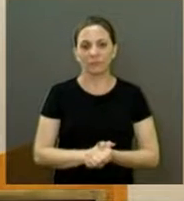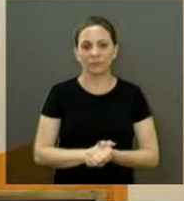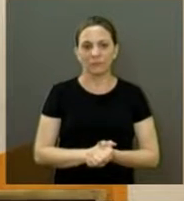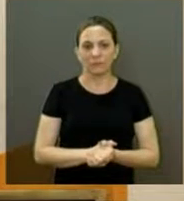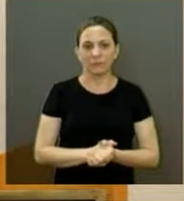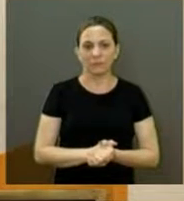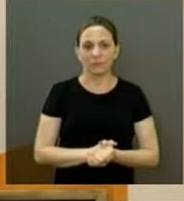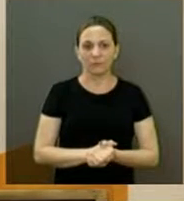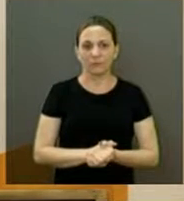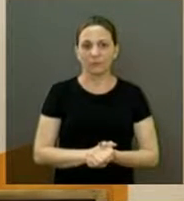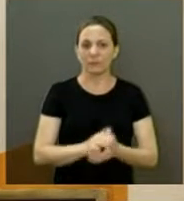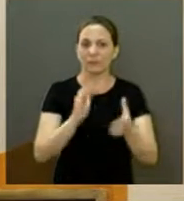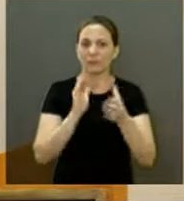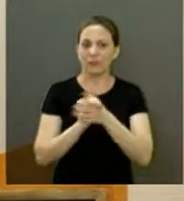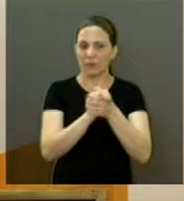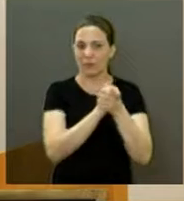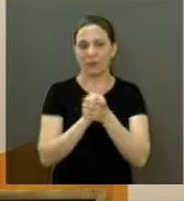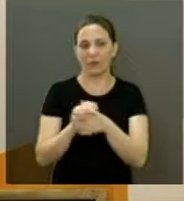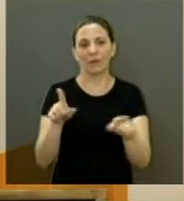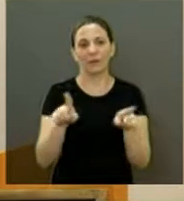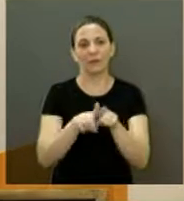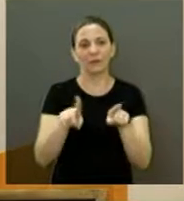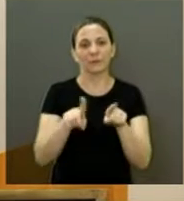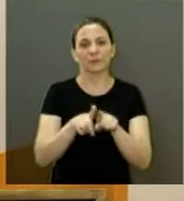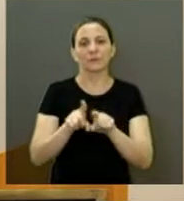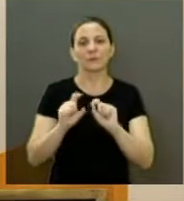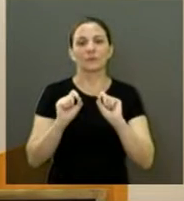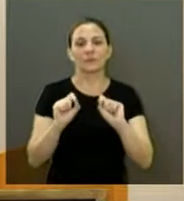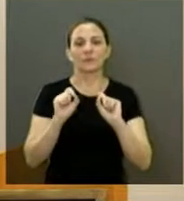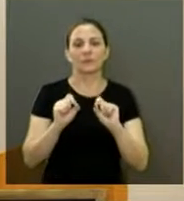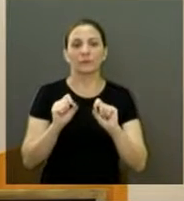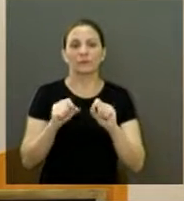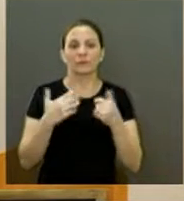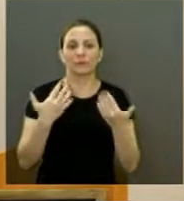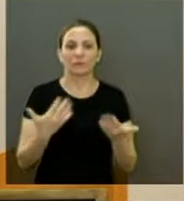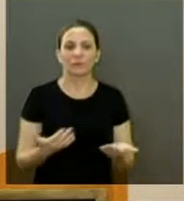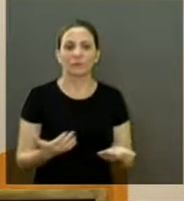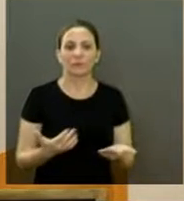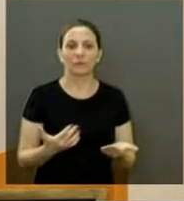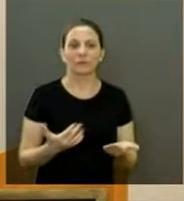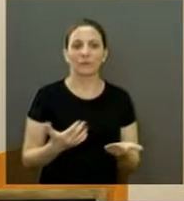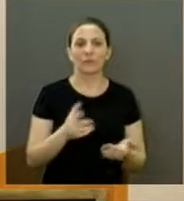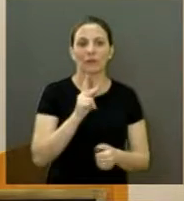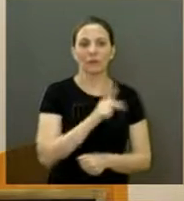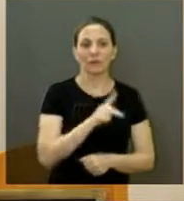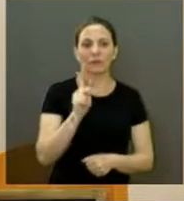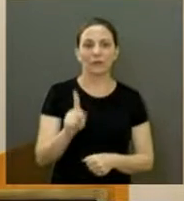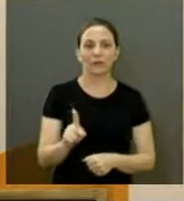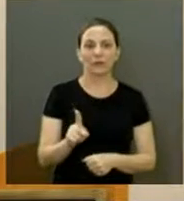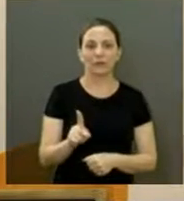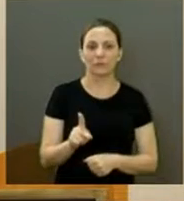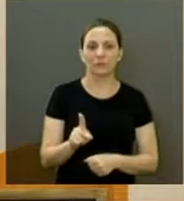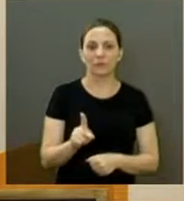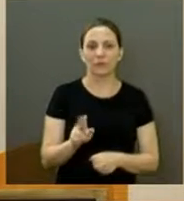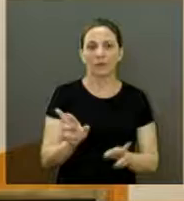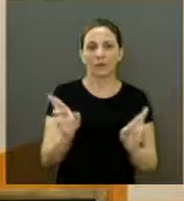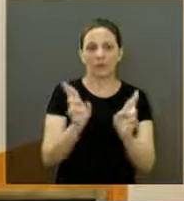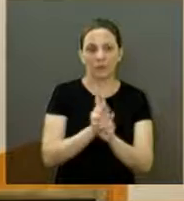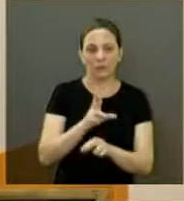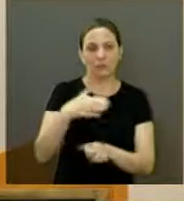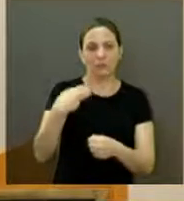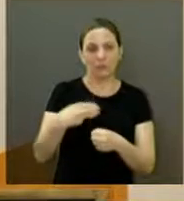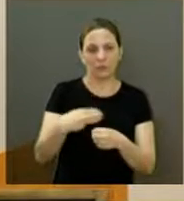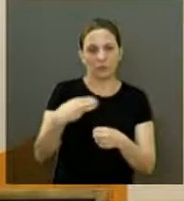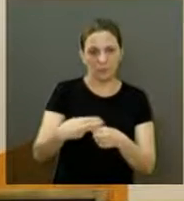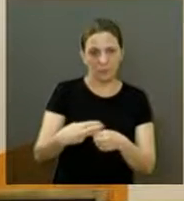vou parabenizar também já como já disse que os professores toda a rede municipal estadual e